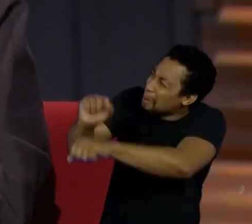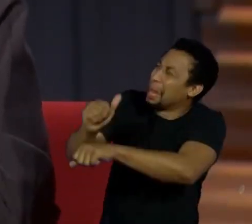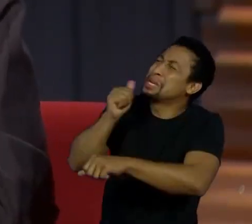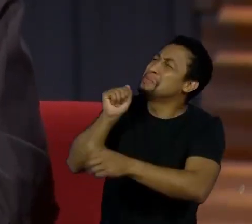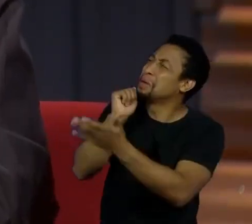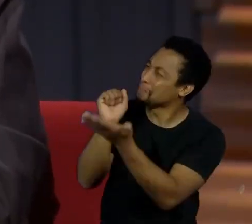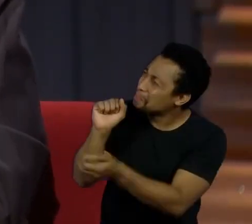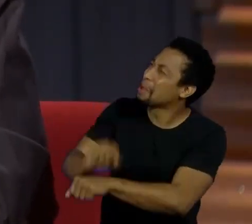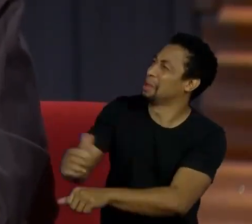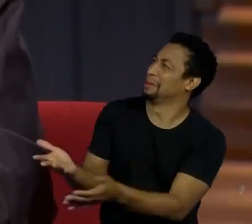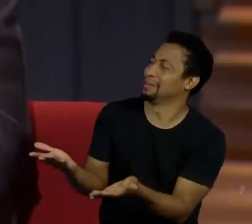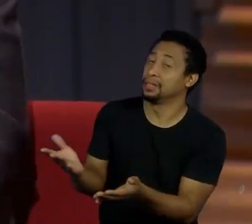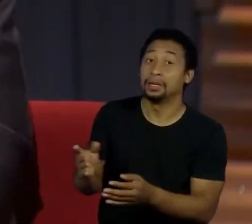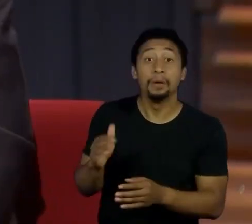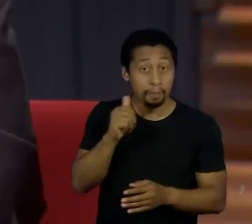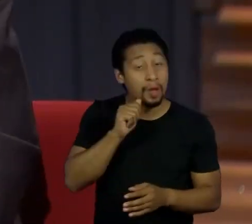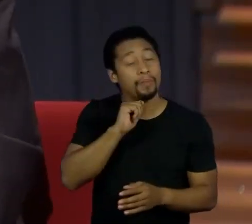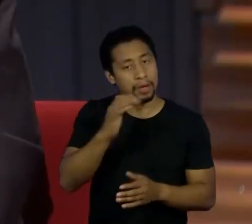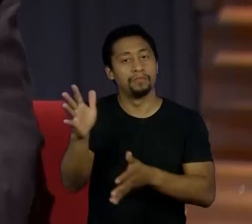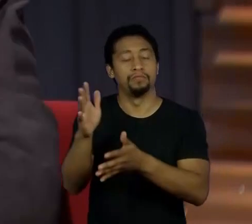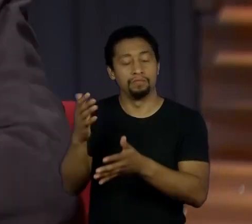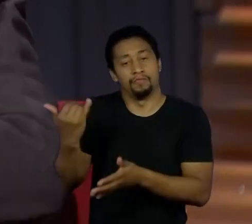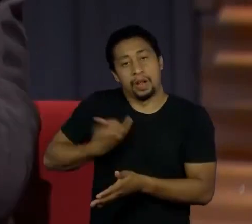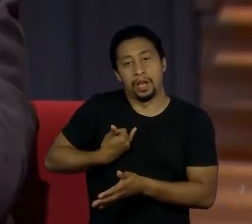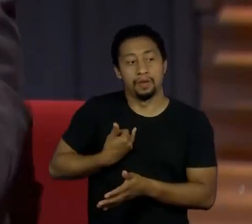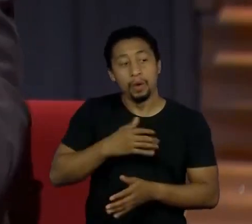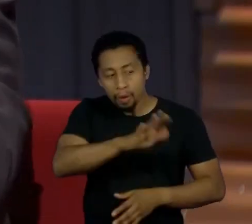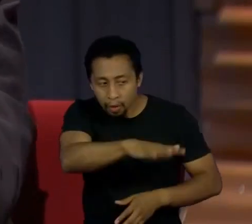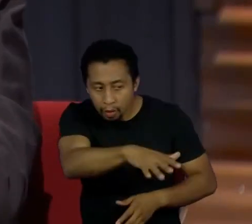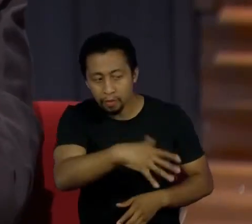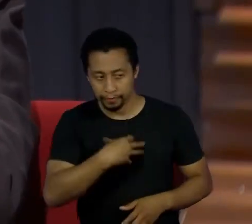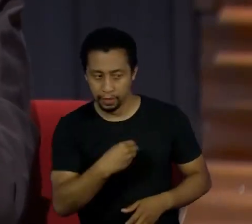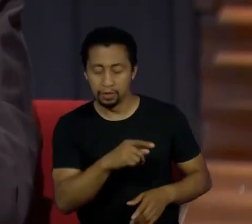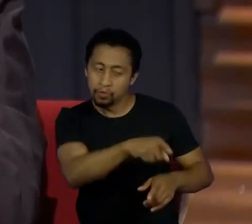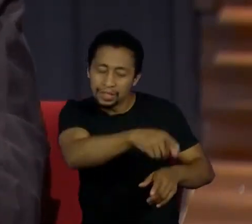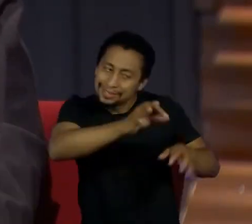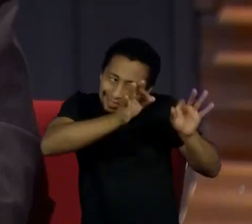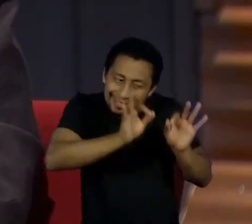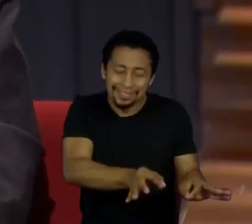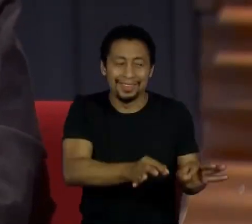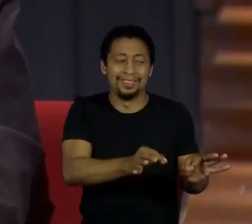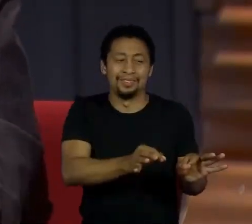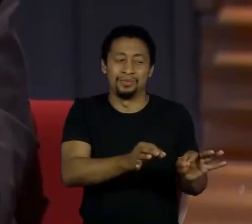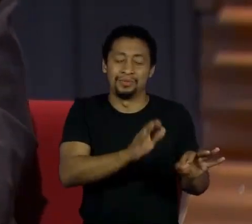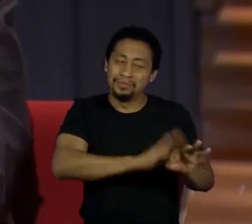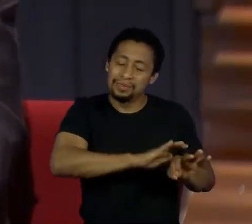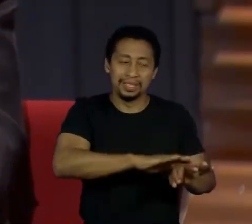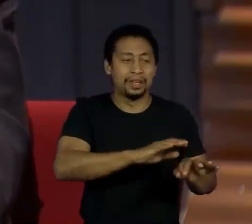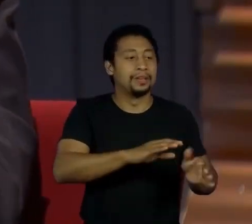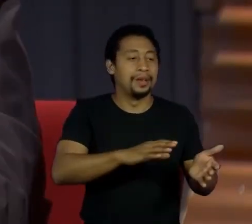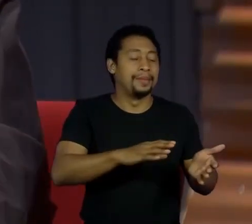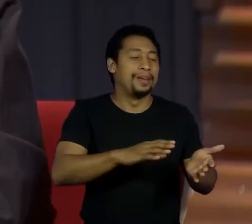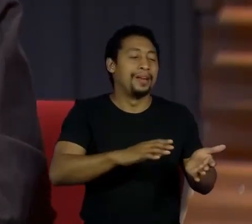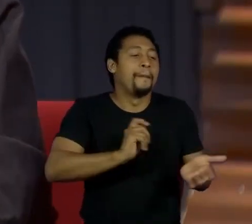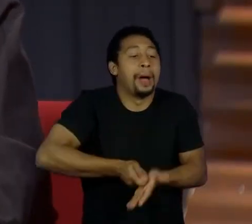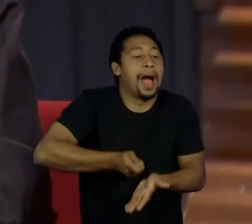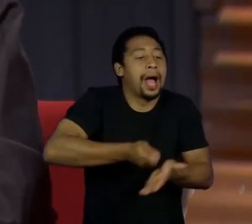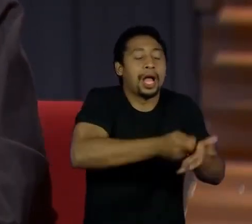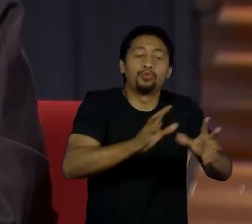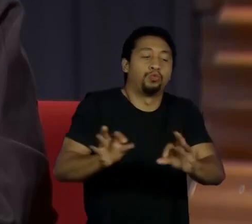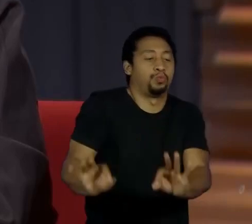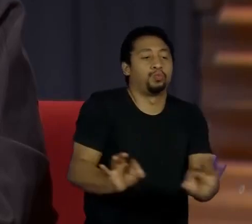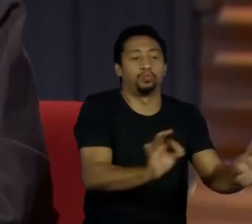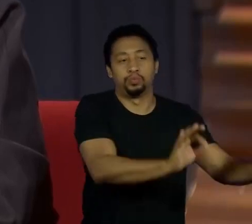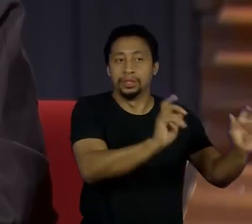você tem que ser sempre o mais honesto do seu rolê vamos dizer assim né usando a palavra que ela não